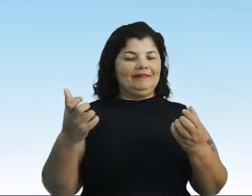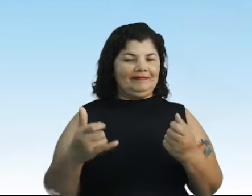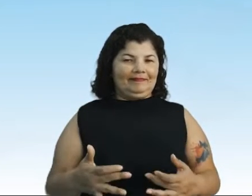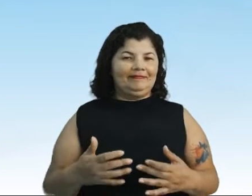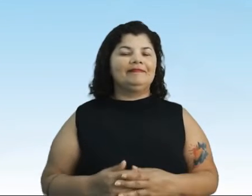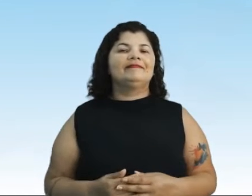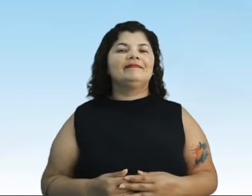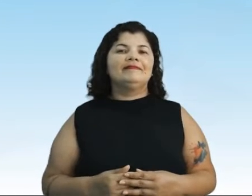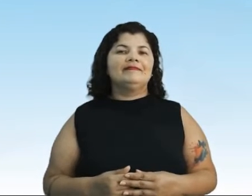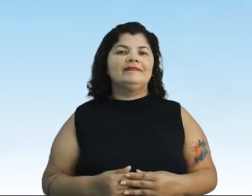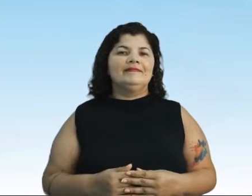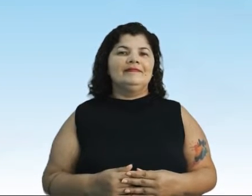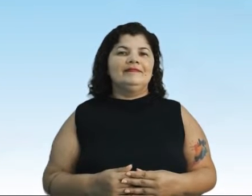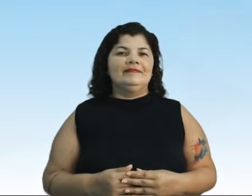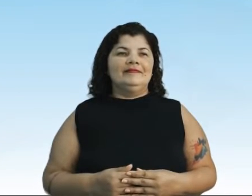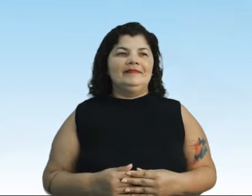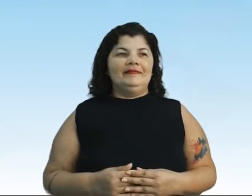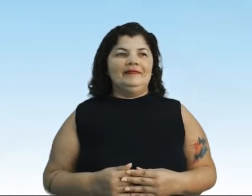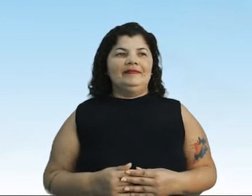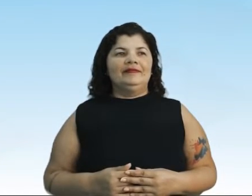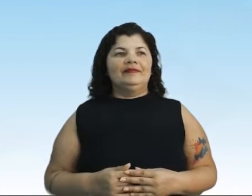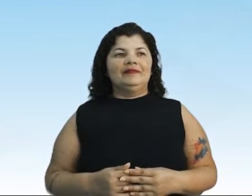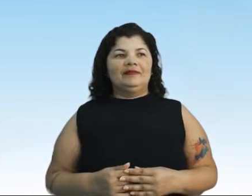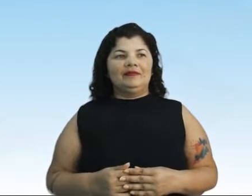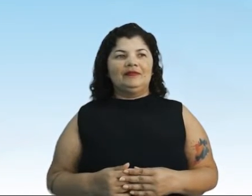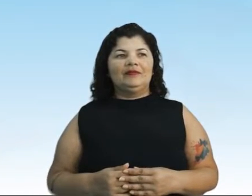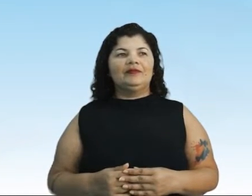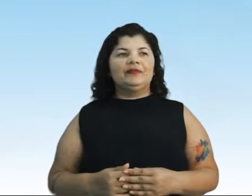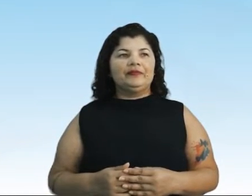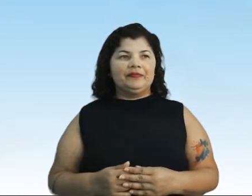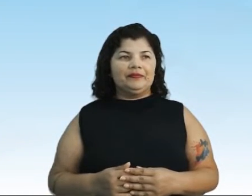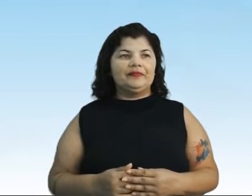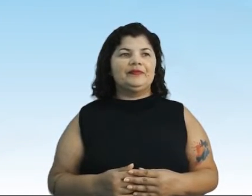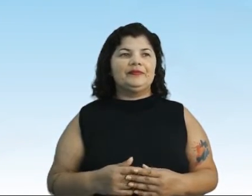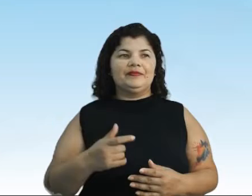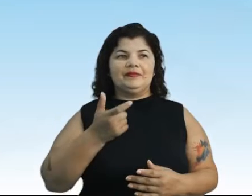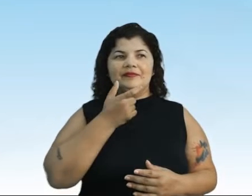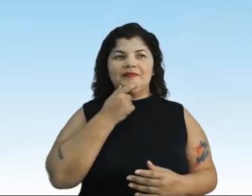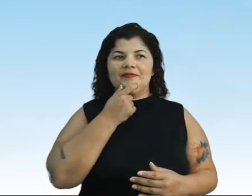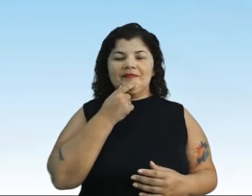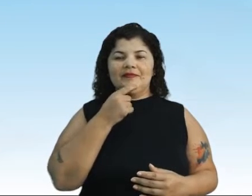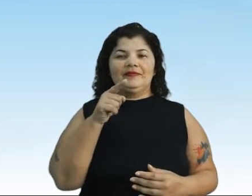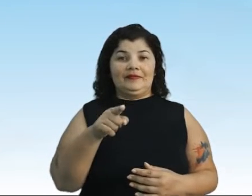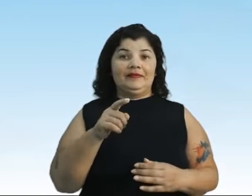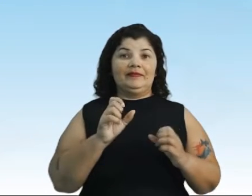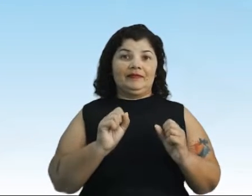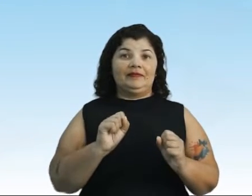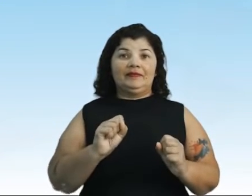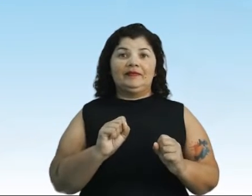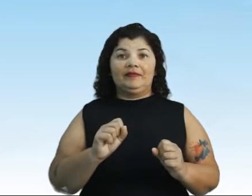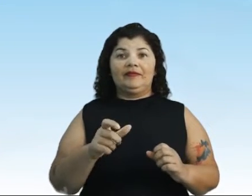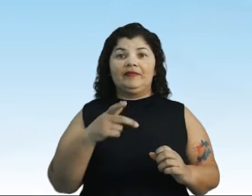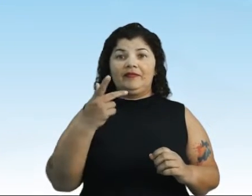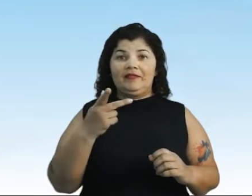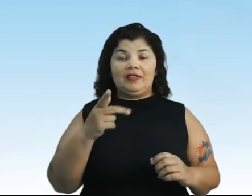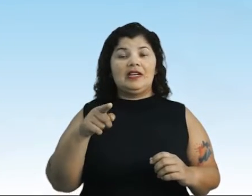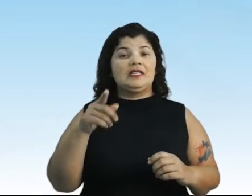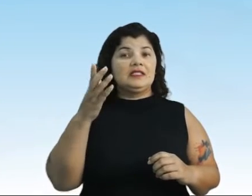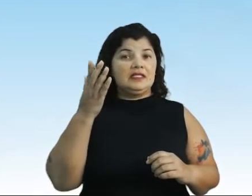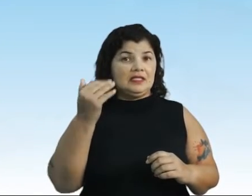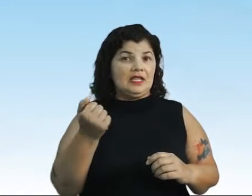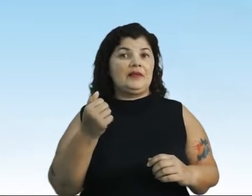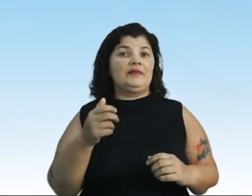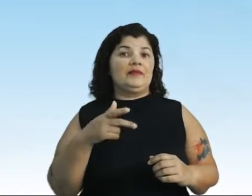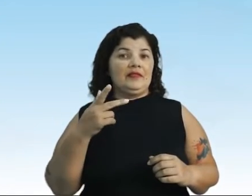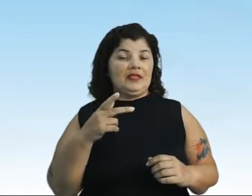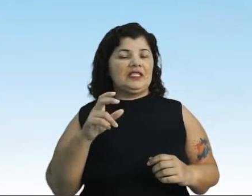explicação, né? He can speak 5 languages, including Chinese. Ele pode falar, ele sabe falar